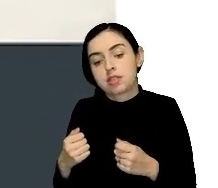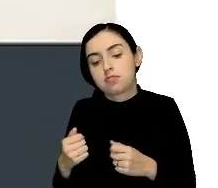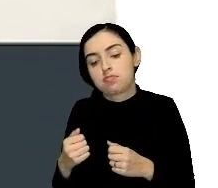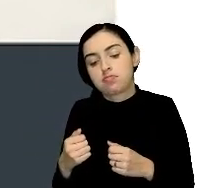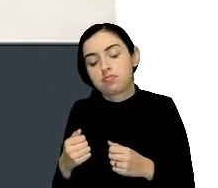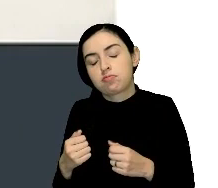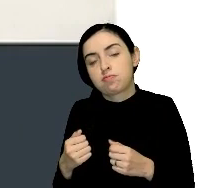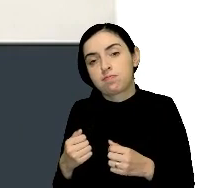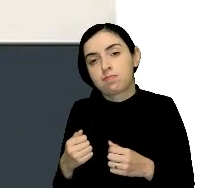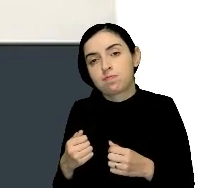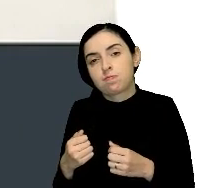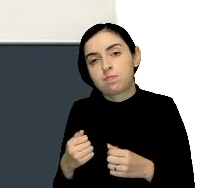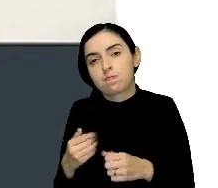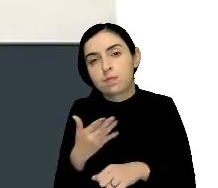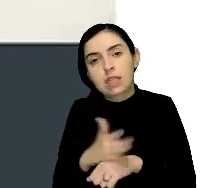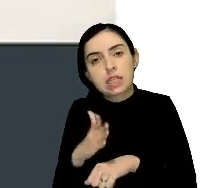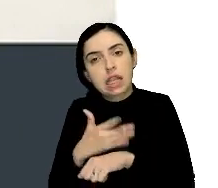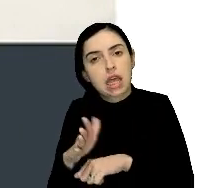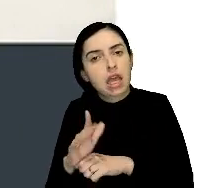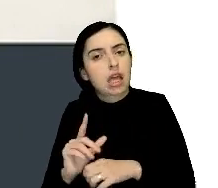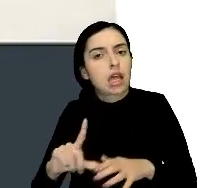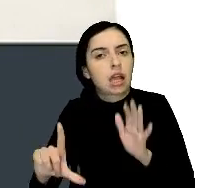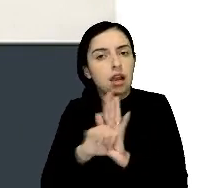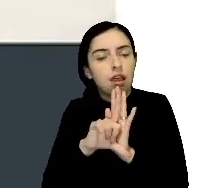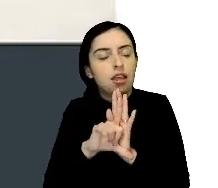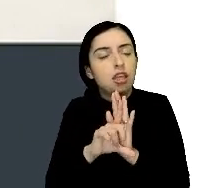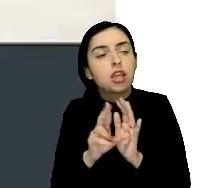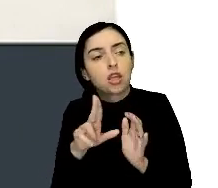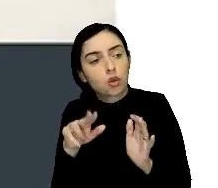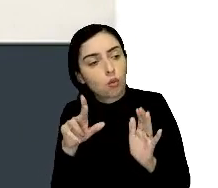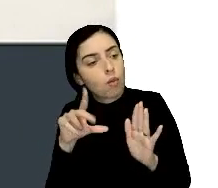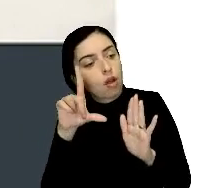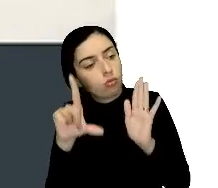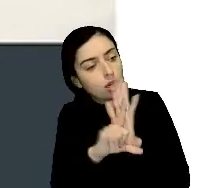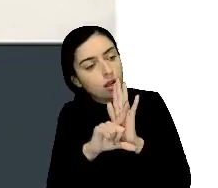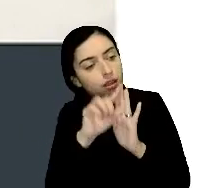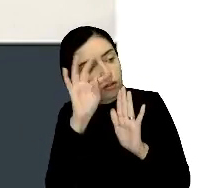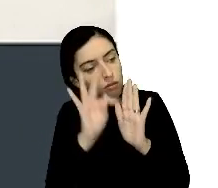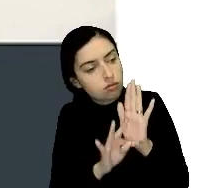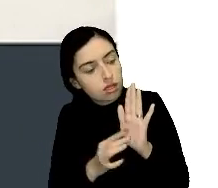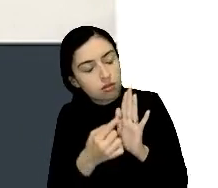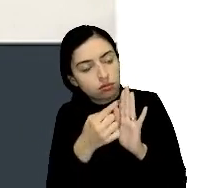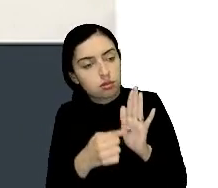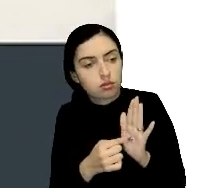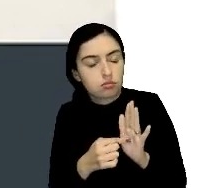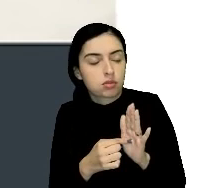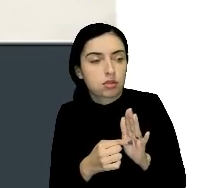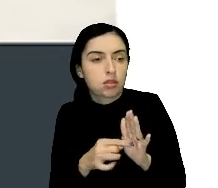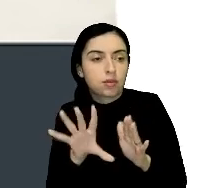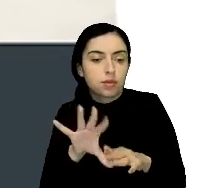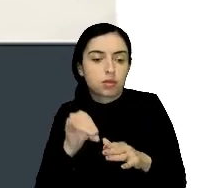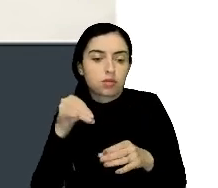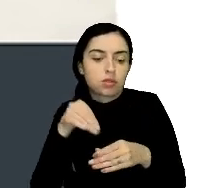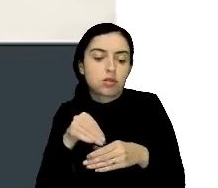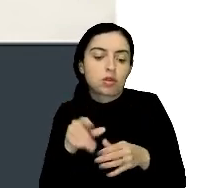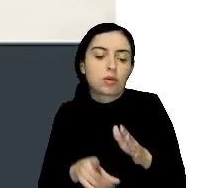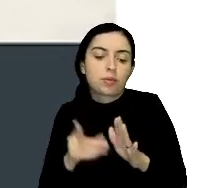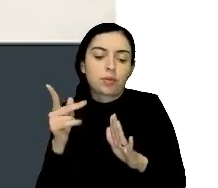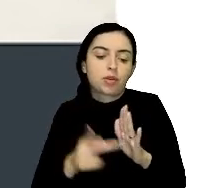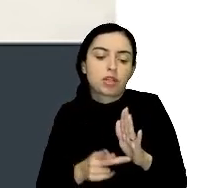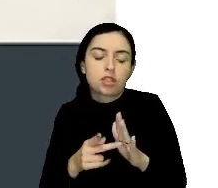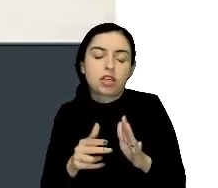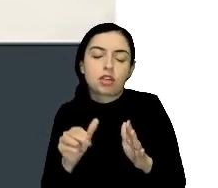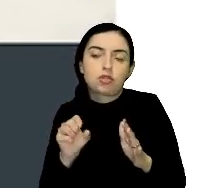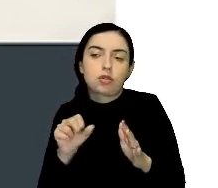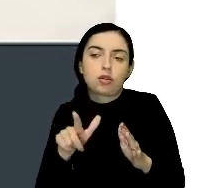de aplicar a legislação conforme ela está em vigor. Eu separei aqui uma decisão. O meu projeto na FAPESP